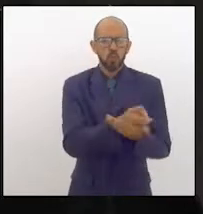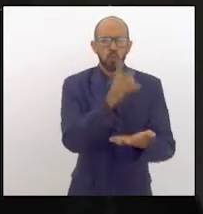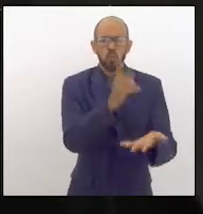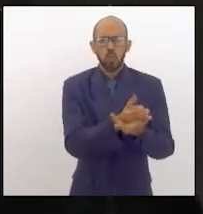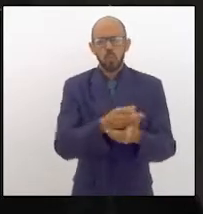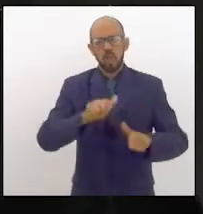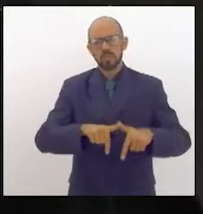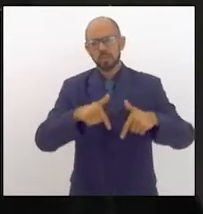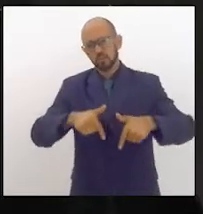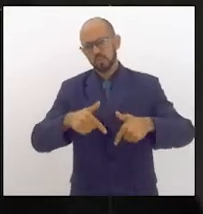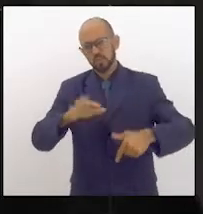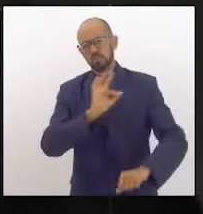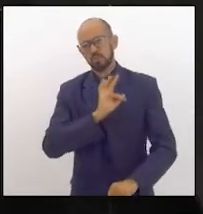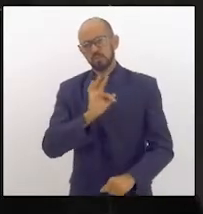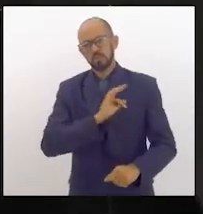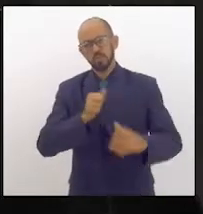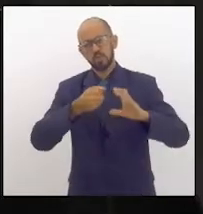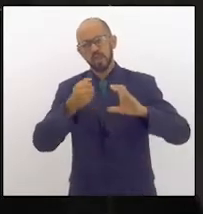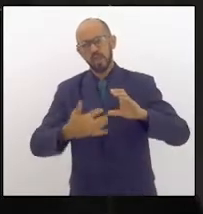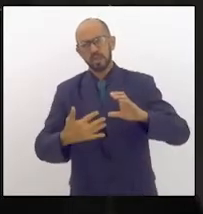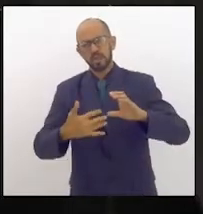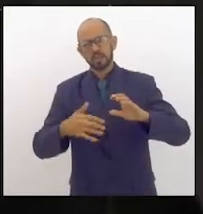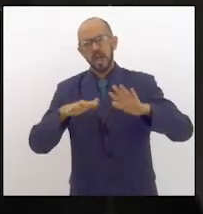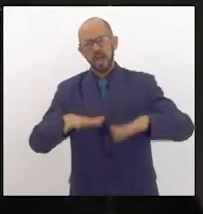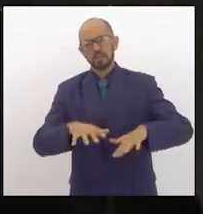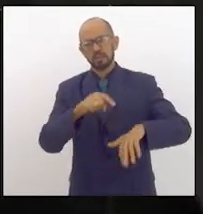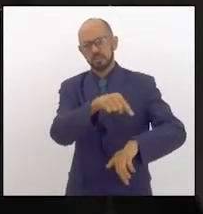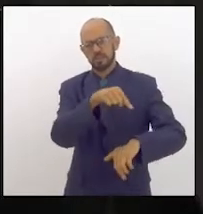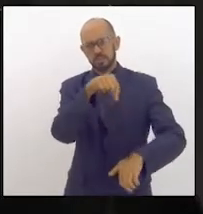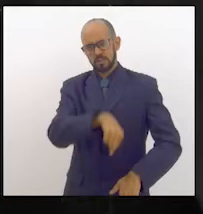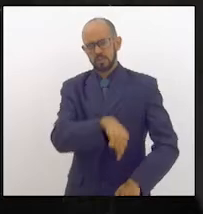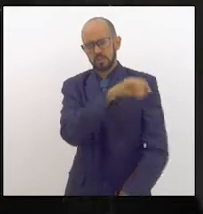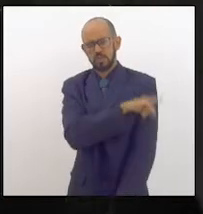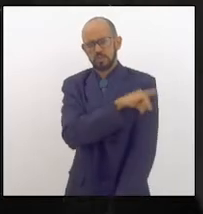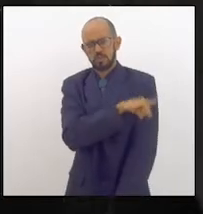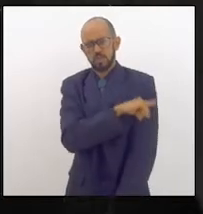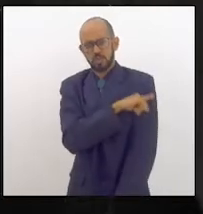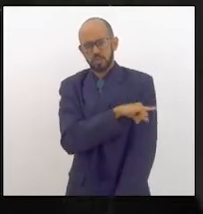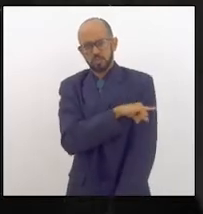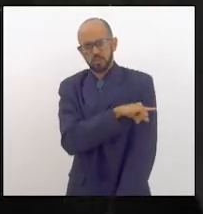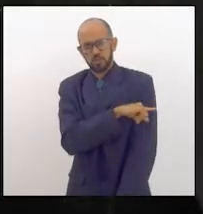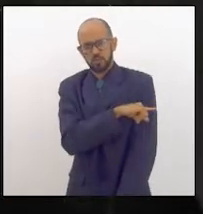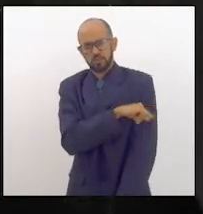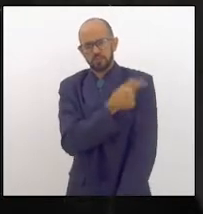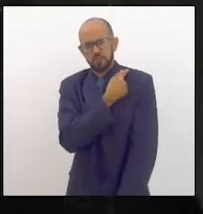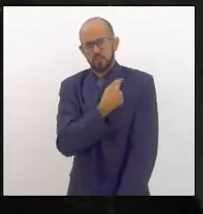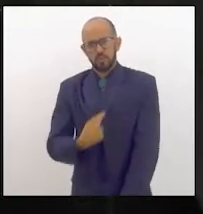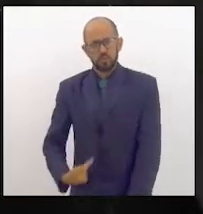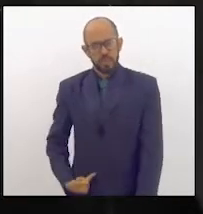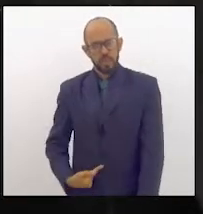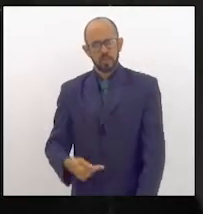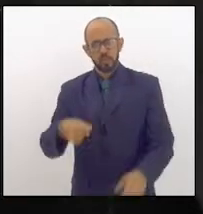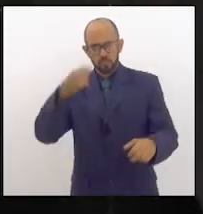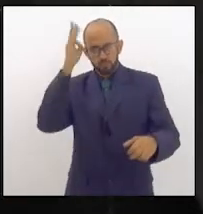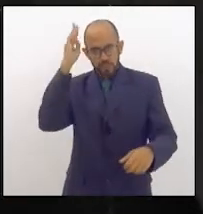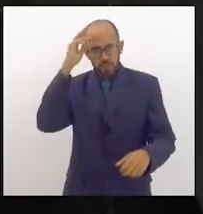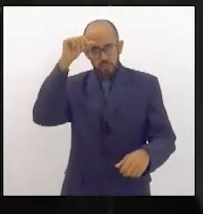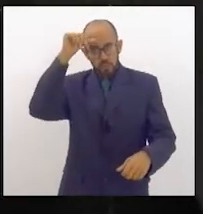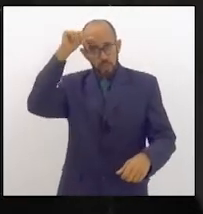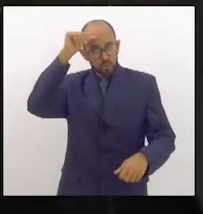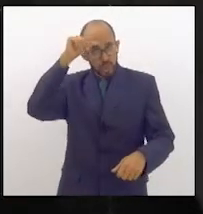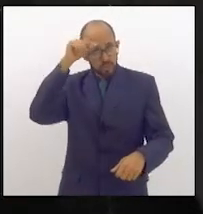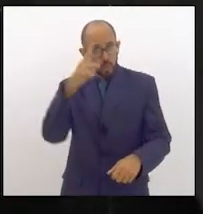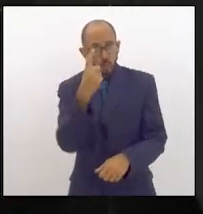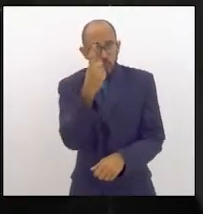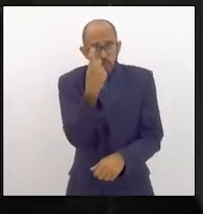que tem essas características no Rio de Janeiro há muito tempo e os governos vídeo que o governo Vítor Cláudio Castro que é um governo